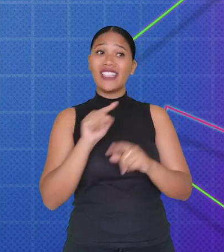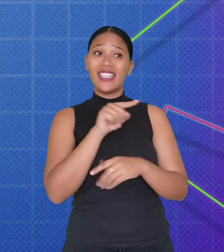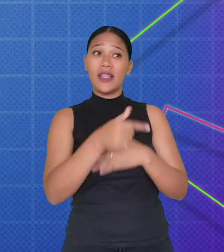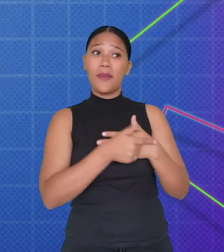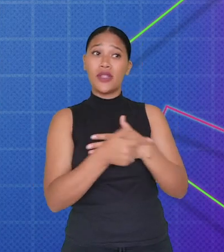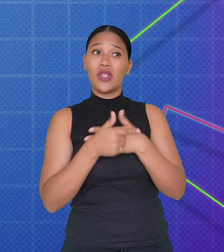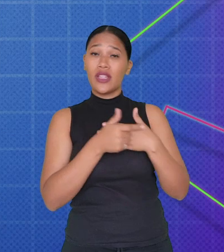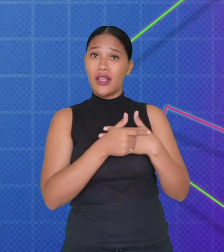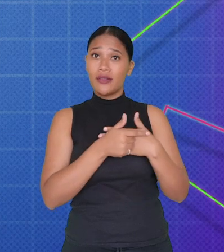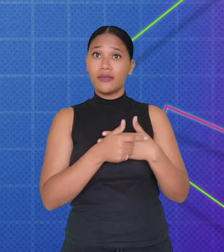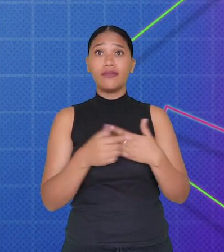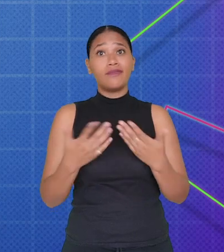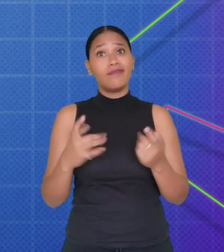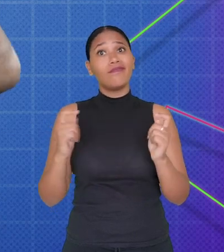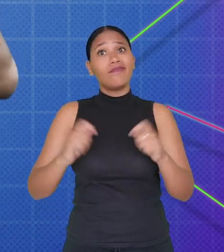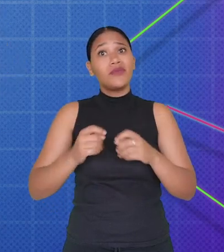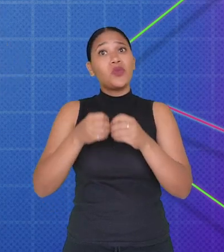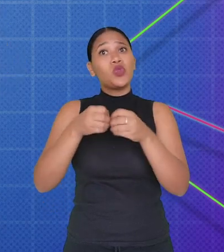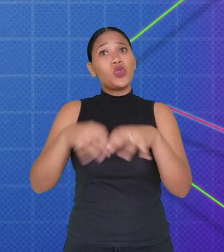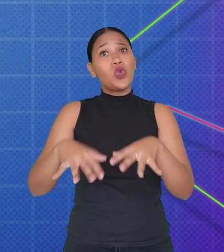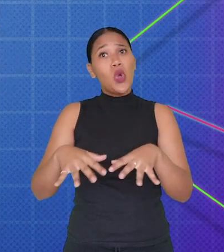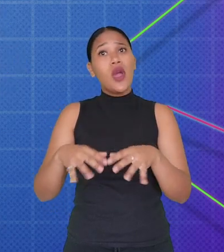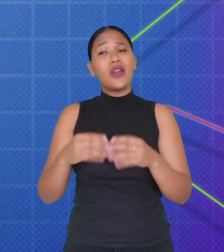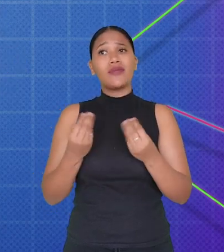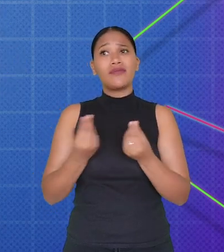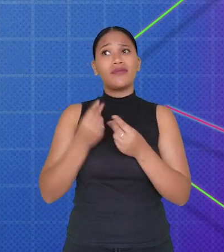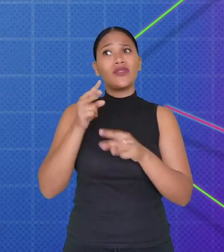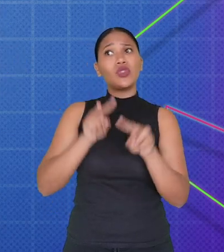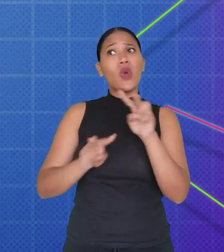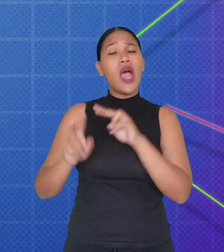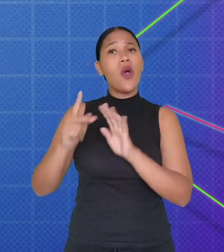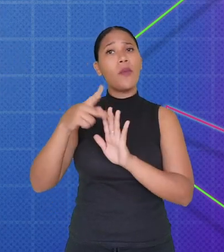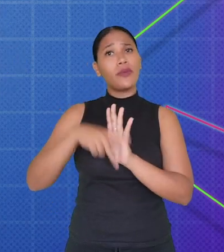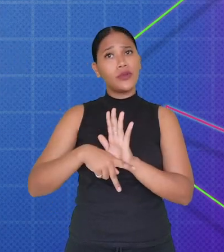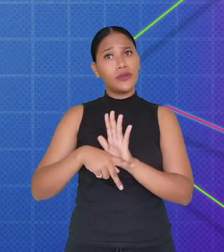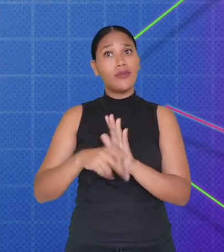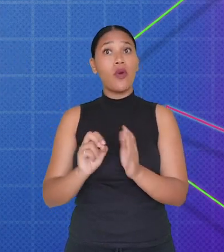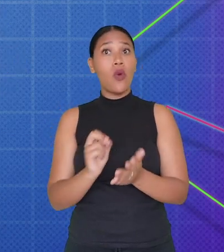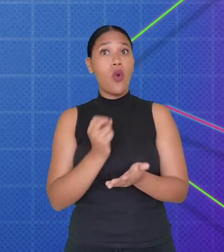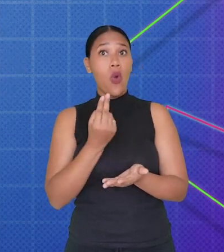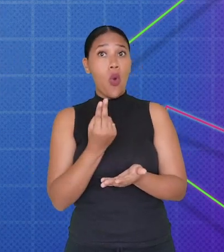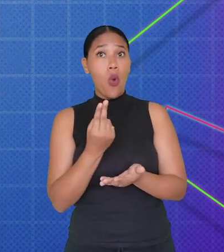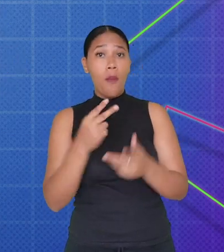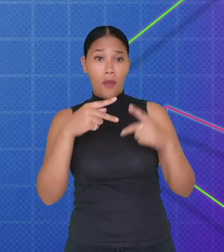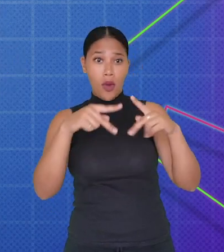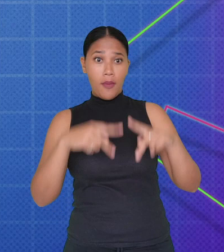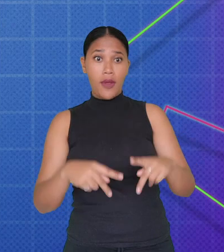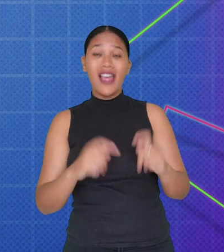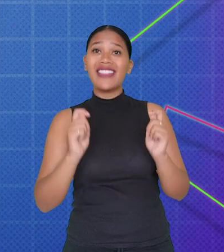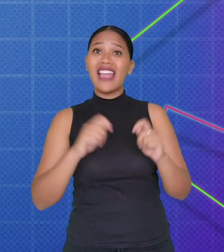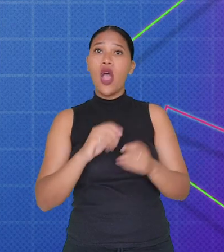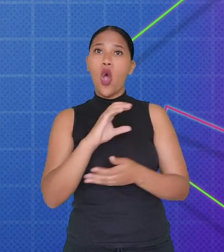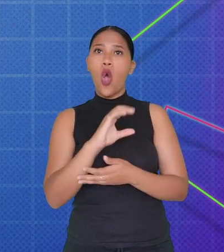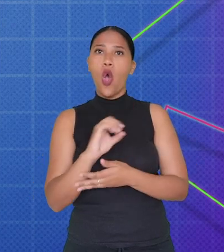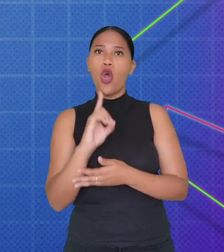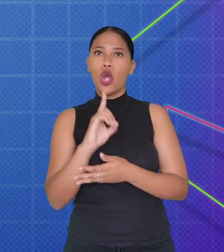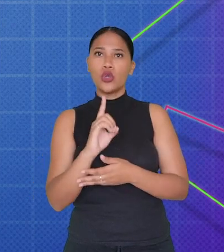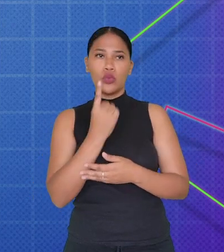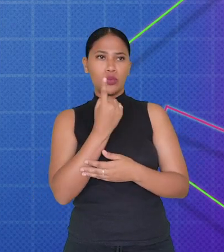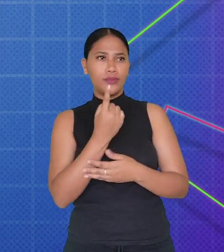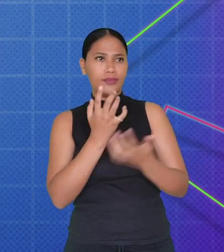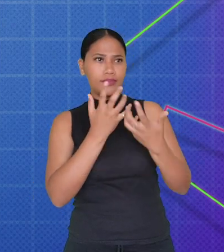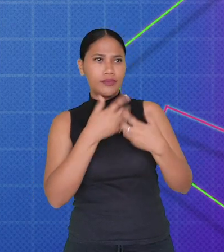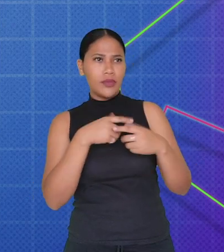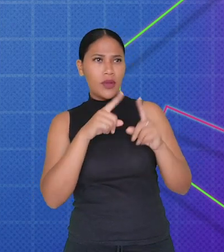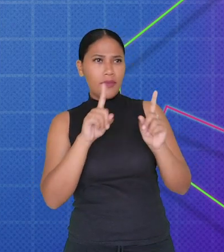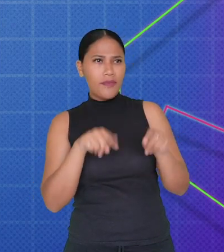dos outros personagens do jogo O que pode prejudicar a consistência visual do projeto ou um programador pode codificar